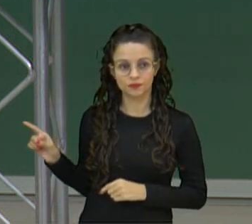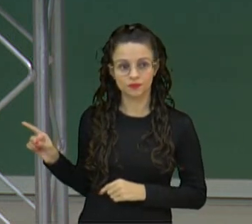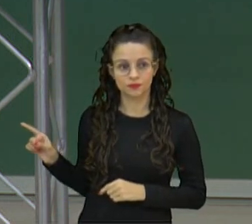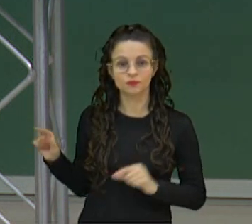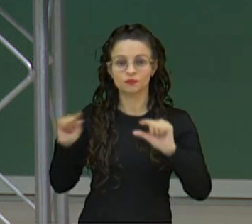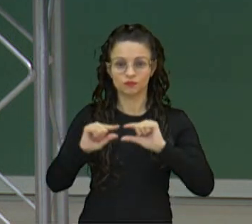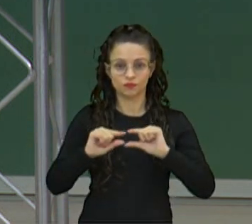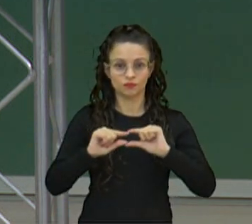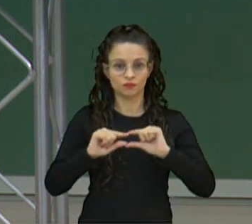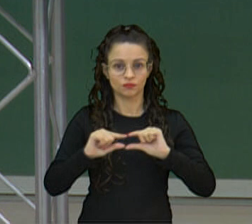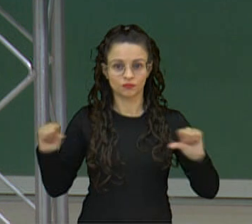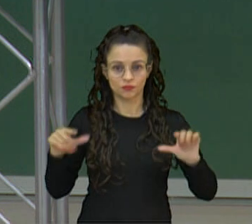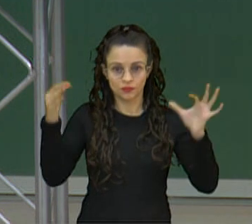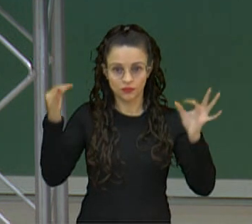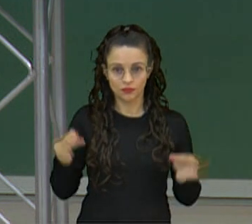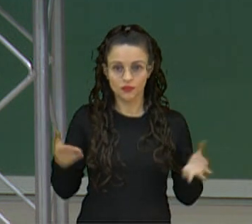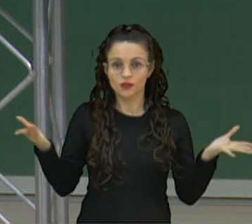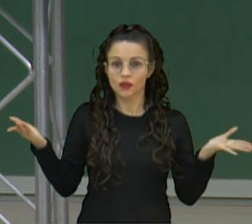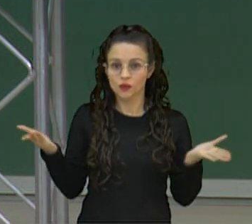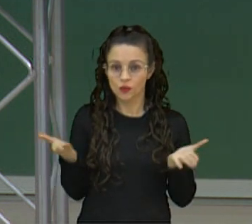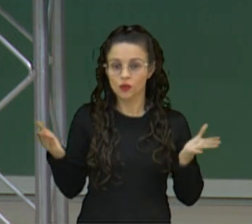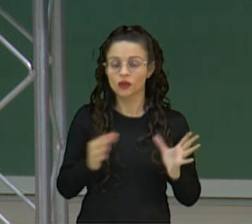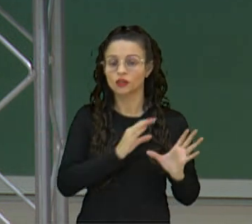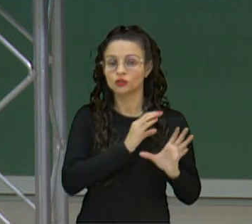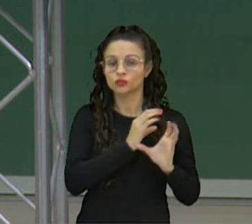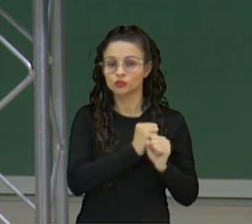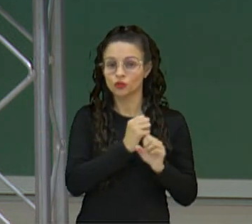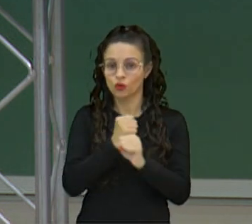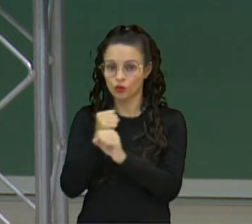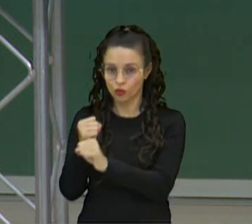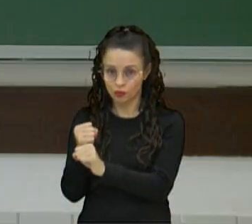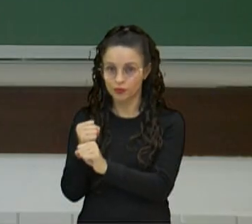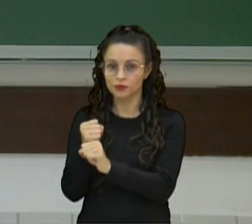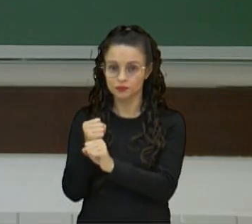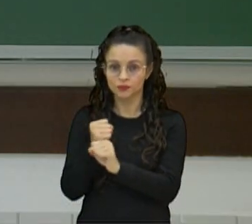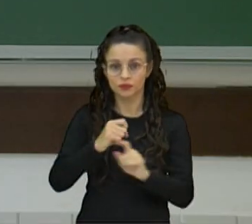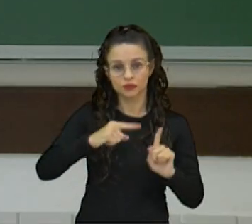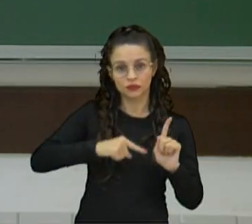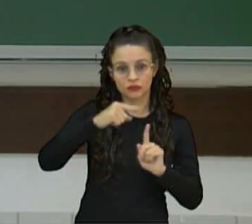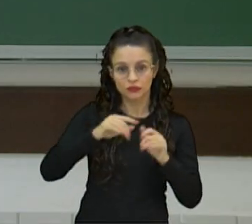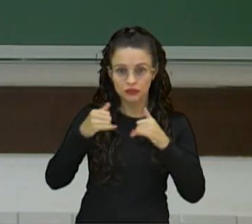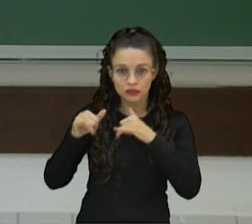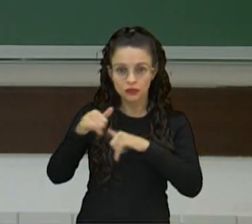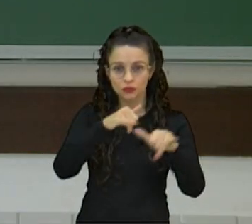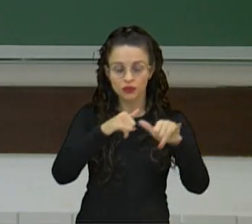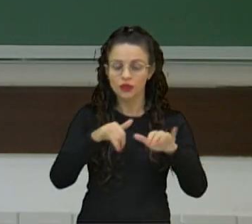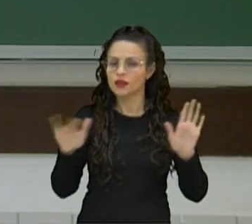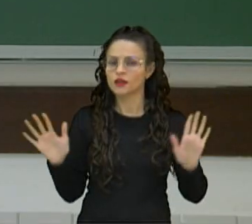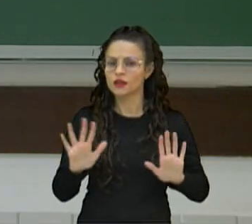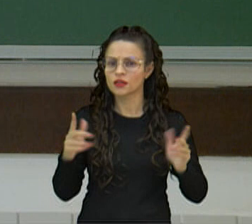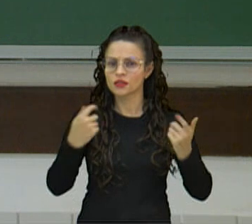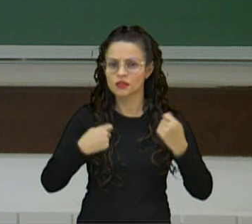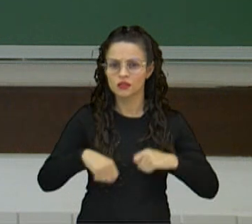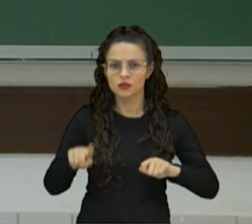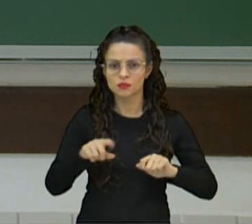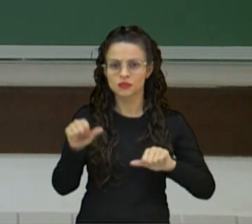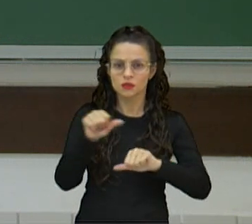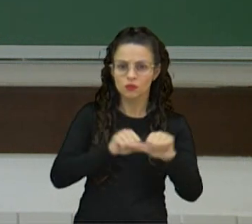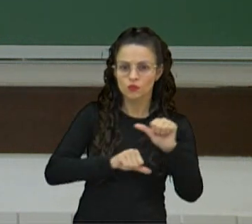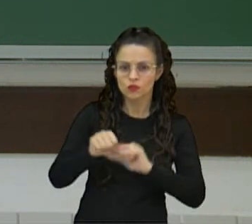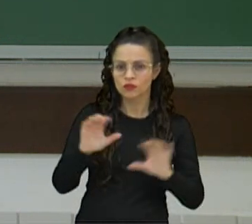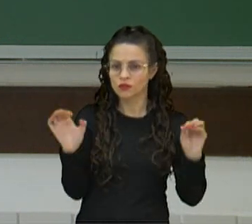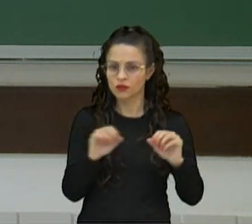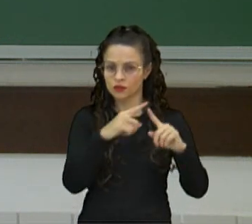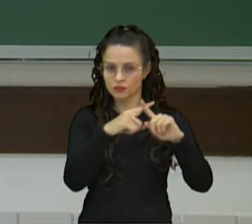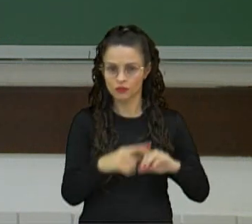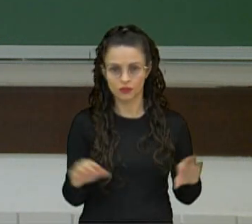equação correta. Agora eu vou fazer a soma dos valores das entalpias. Não precisei inverter nada, nem